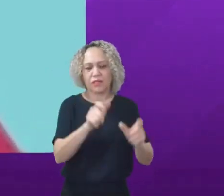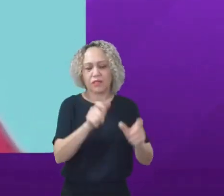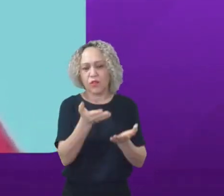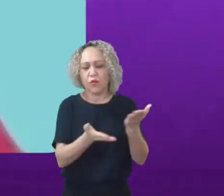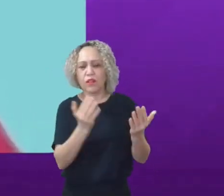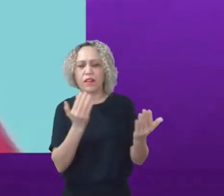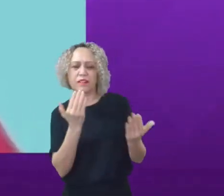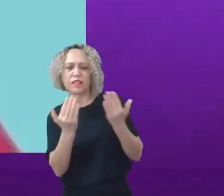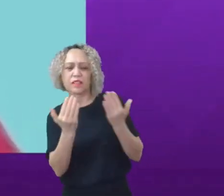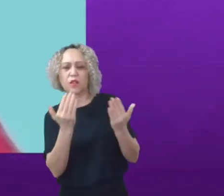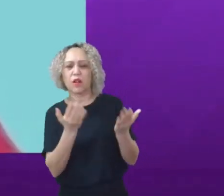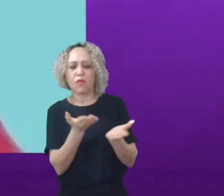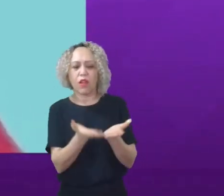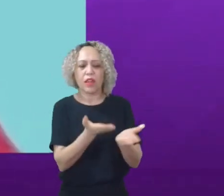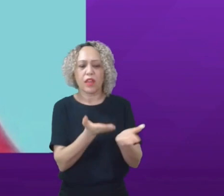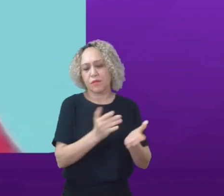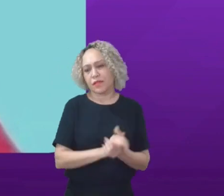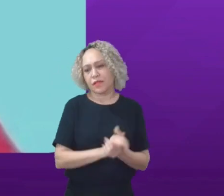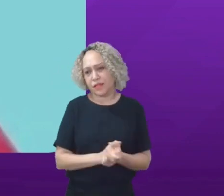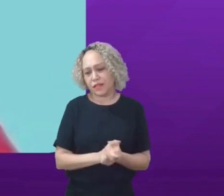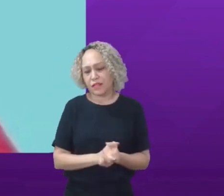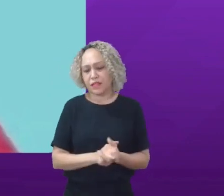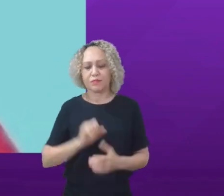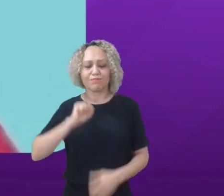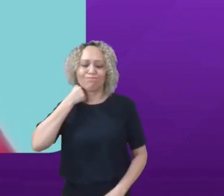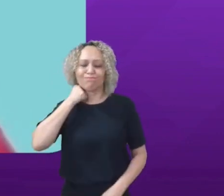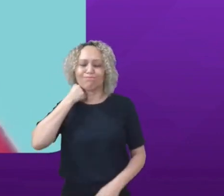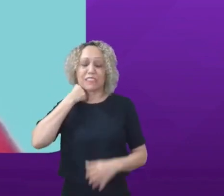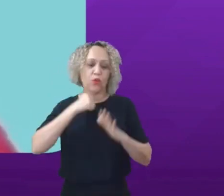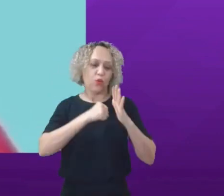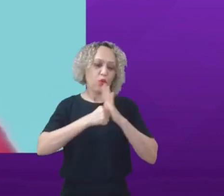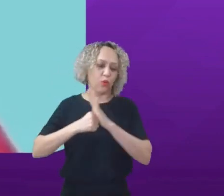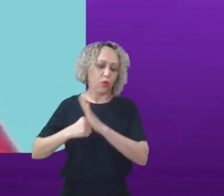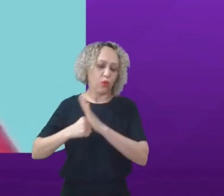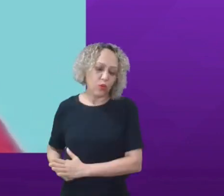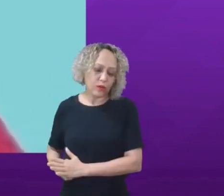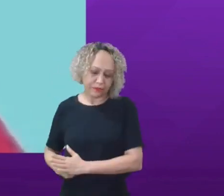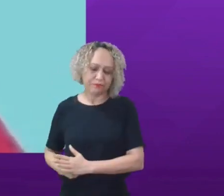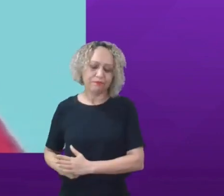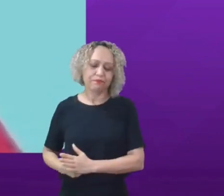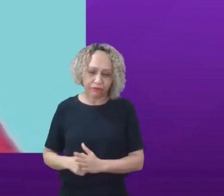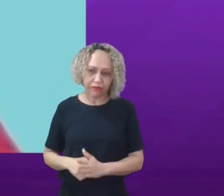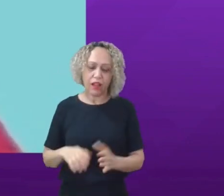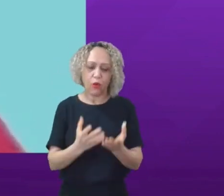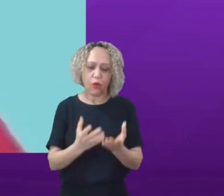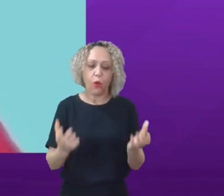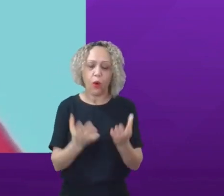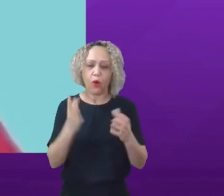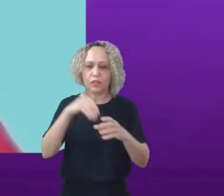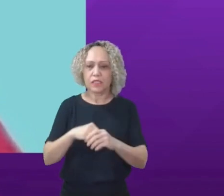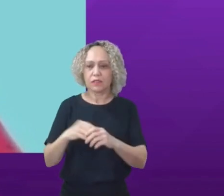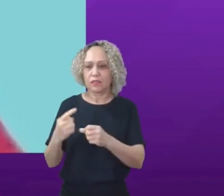processo psicológico, inclusive para desestressar de todo o dia a dia, de toda aquela correria. Portanto, a horta urbana,